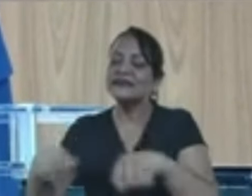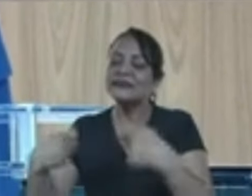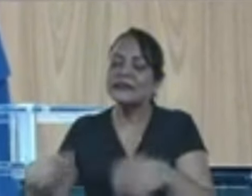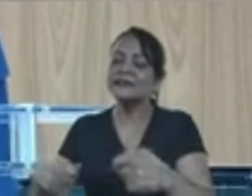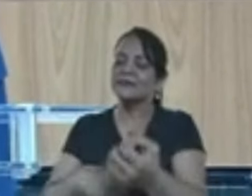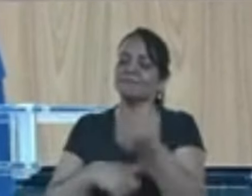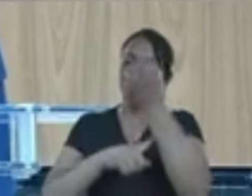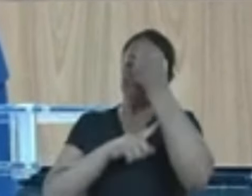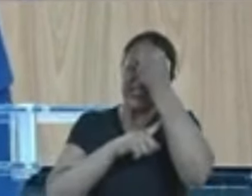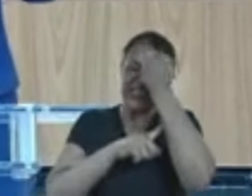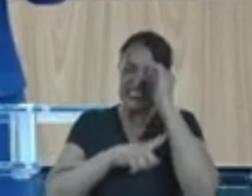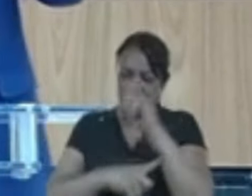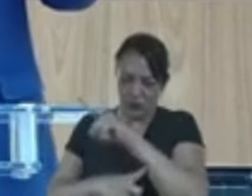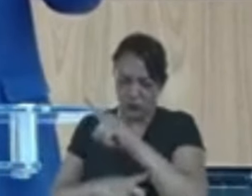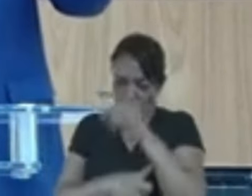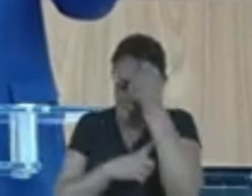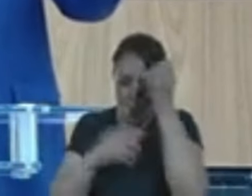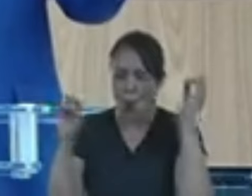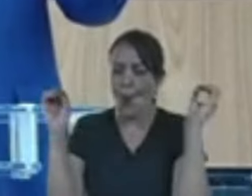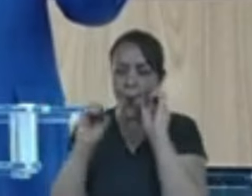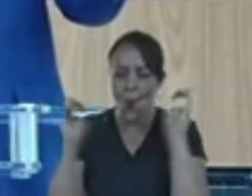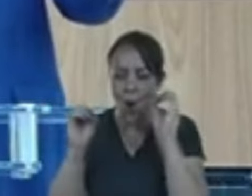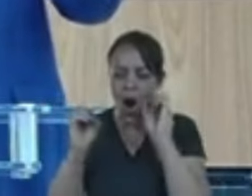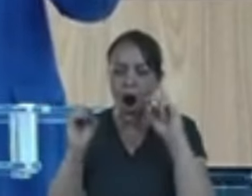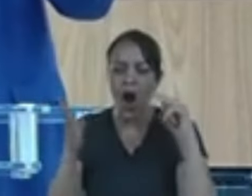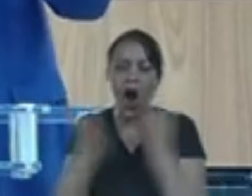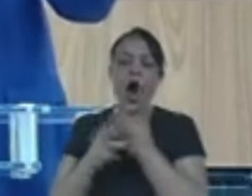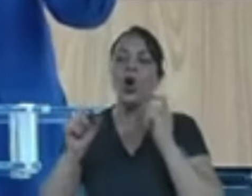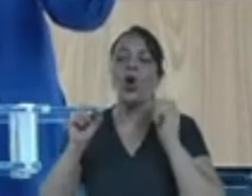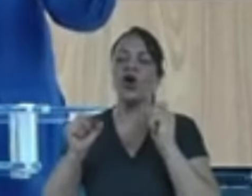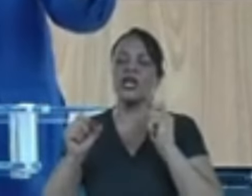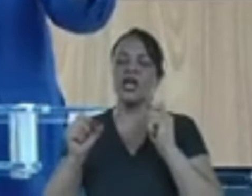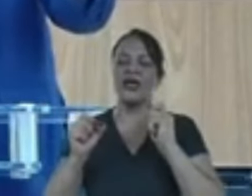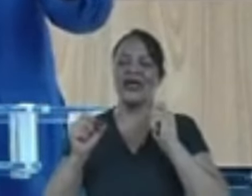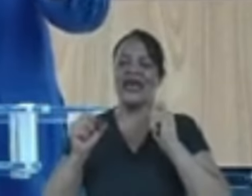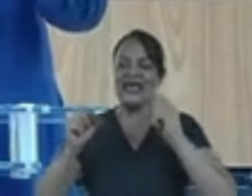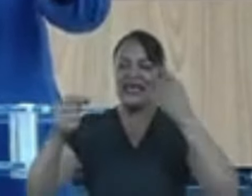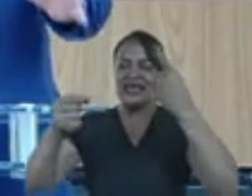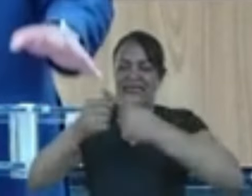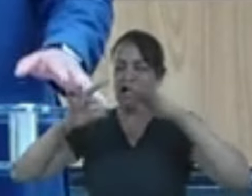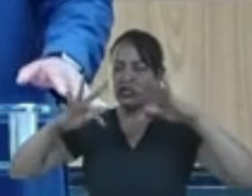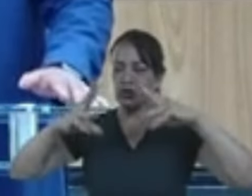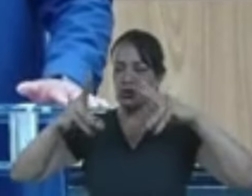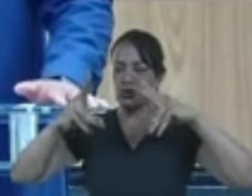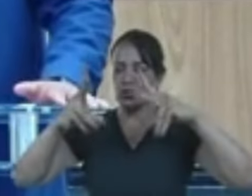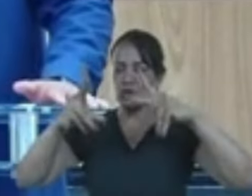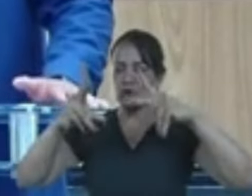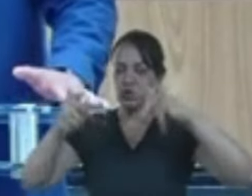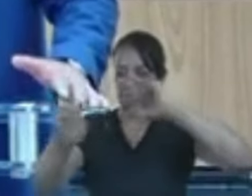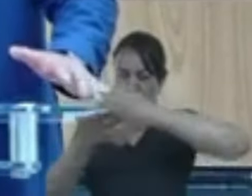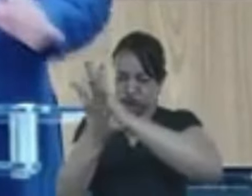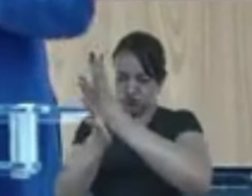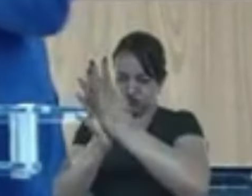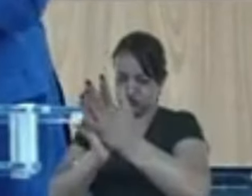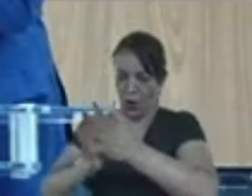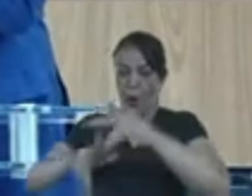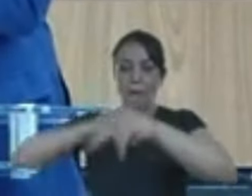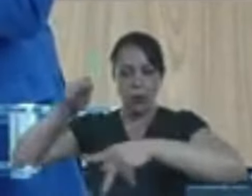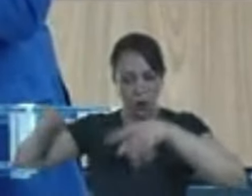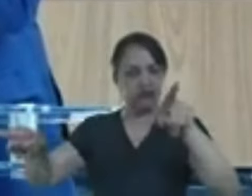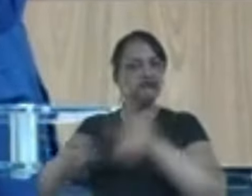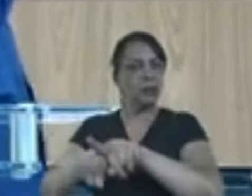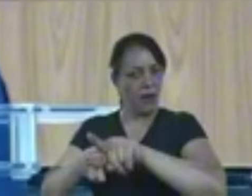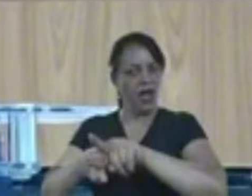porque se eles não se arrependerem, o que vai acontecer é que eu vou acabar com a cidade deles e acabar com eles também. E Deus escolheu